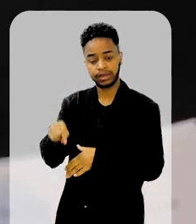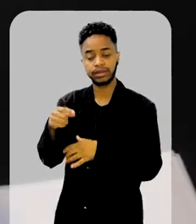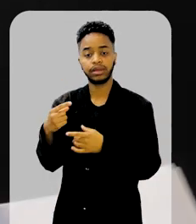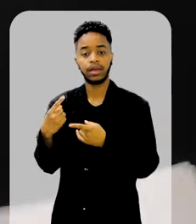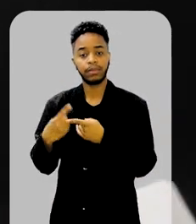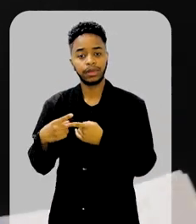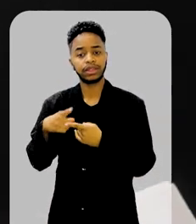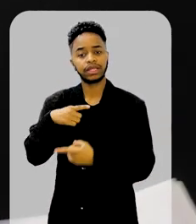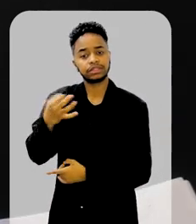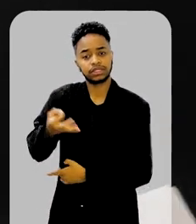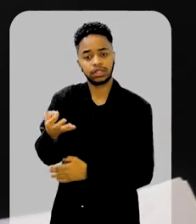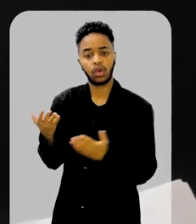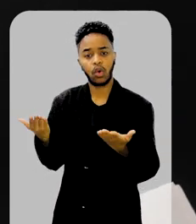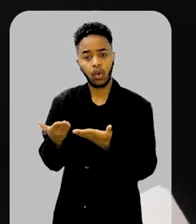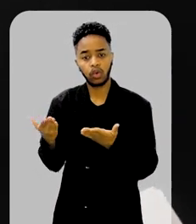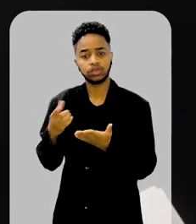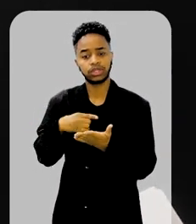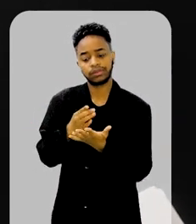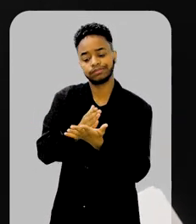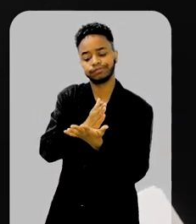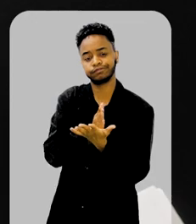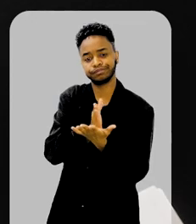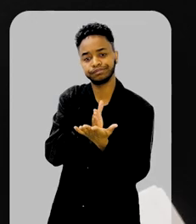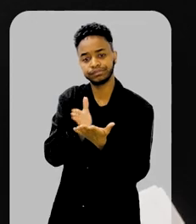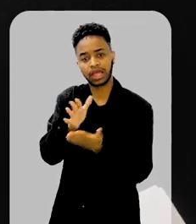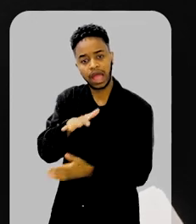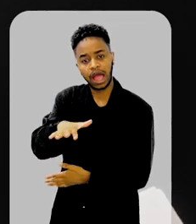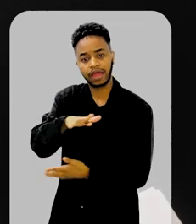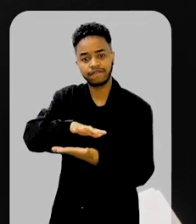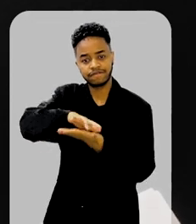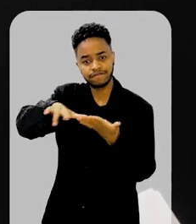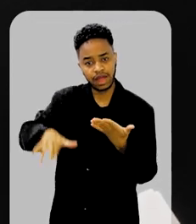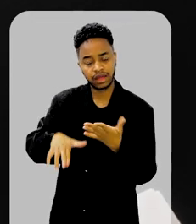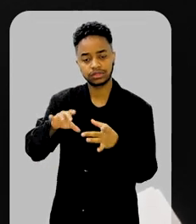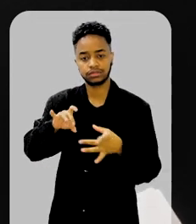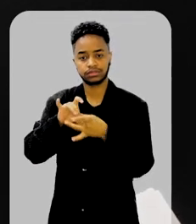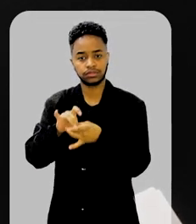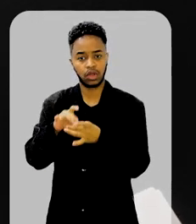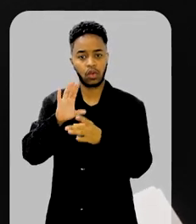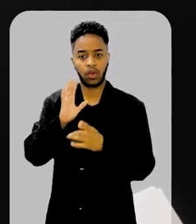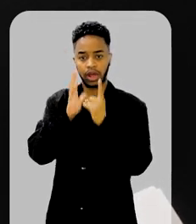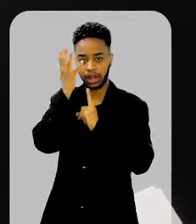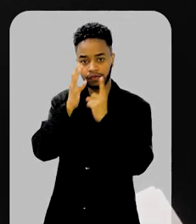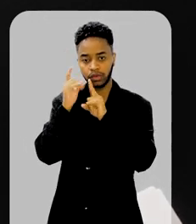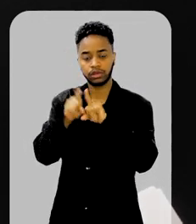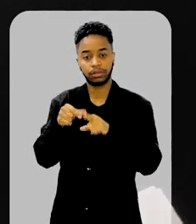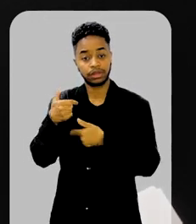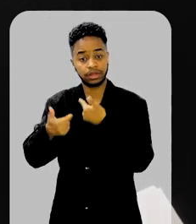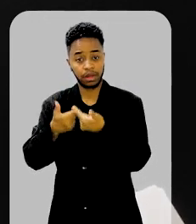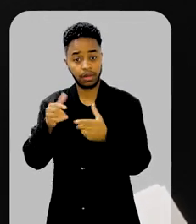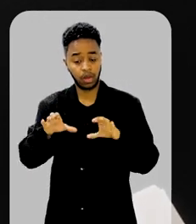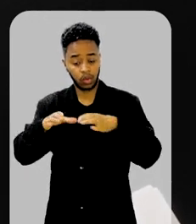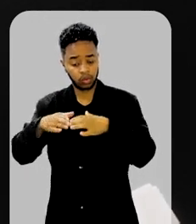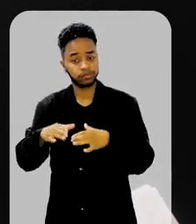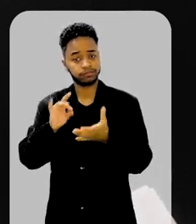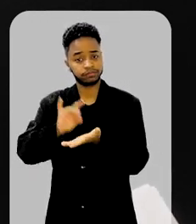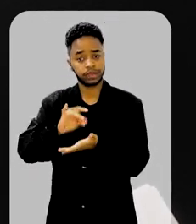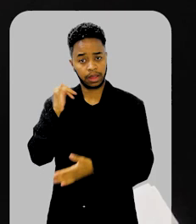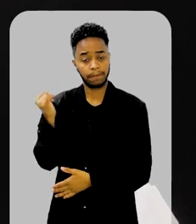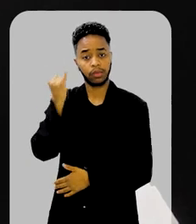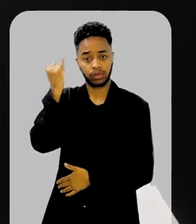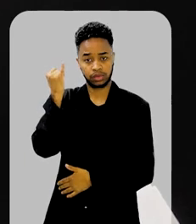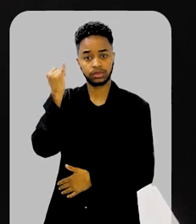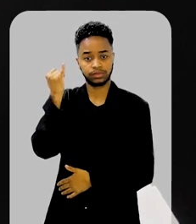certeza hoje com todas as linhas que a gente tem para compor o carnaval é esse trabalho essa construção coletiva ela é verdadeiramente